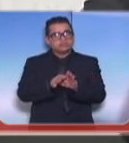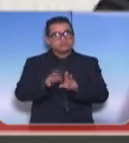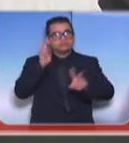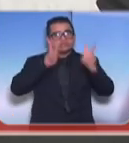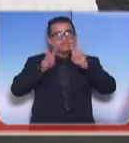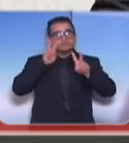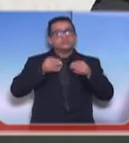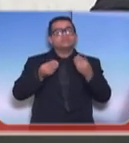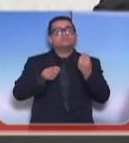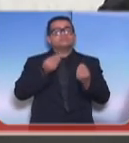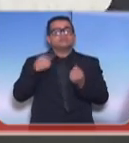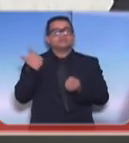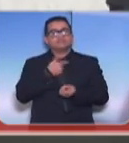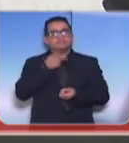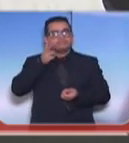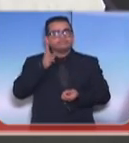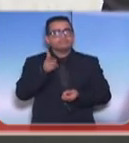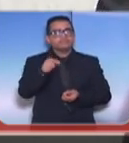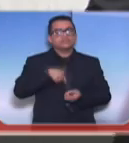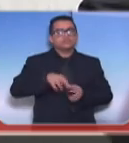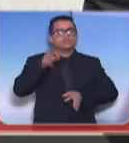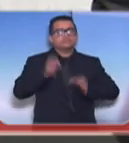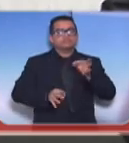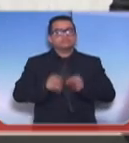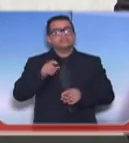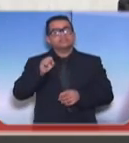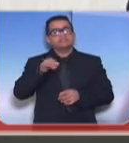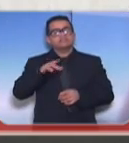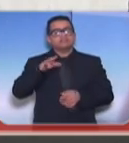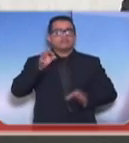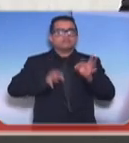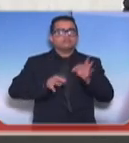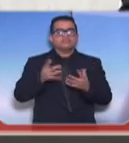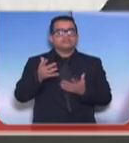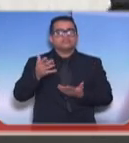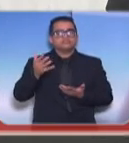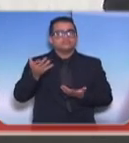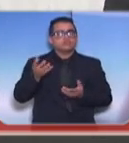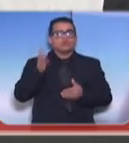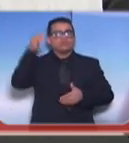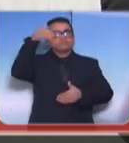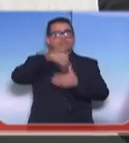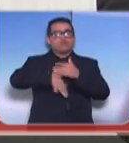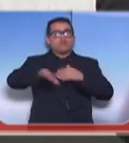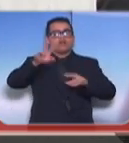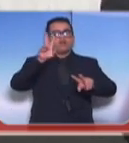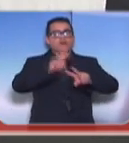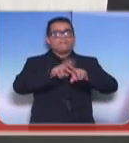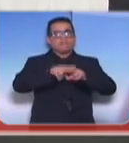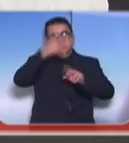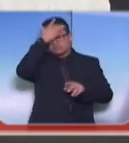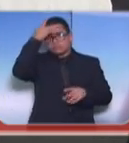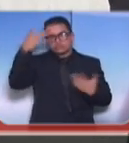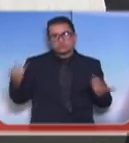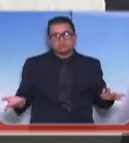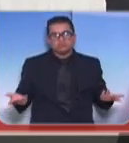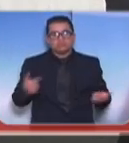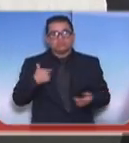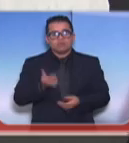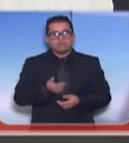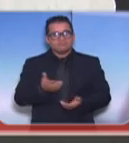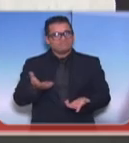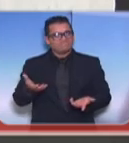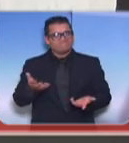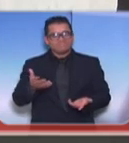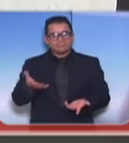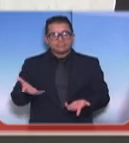quê? Para que nós vamos continuar isso na justiça, se a justiça não dá conta de pôr na cadeia os bandidos que merecem entrar? Então, eu aqui repudio